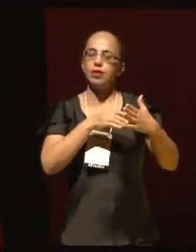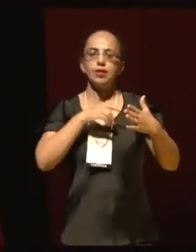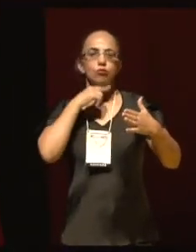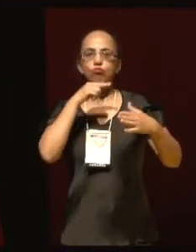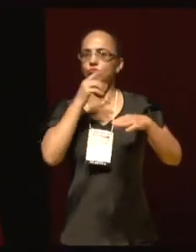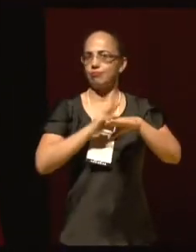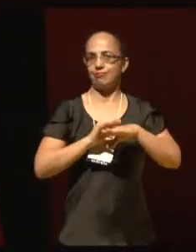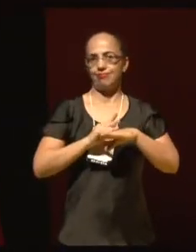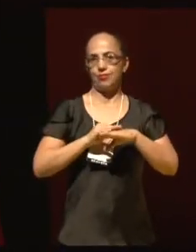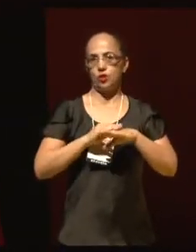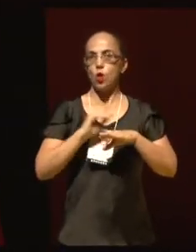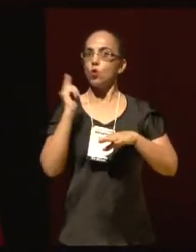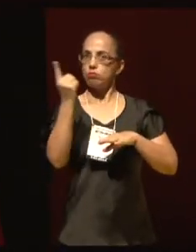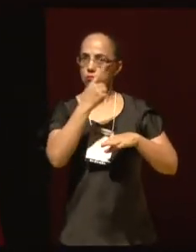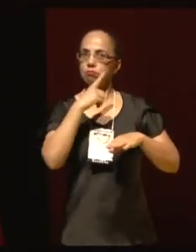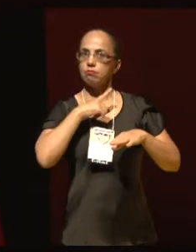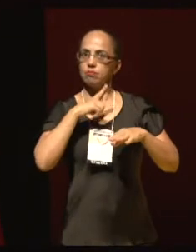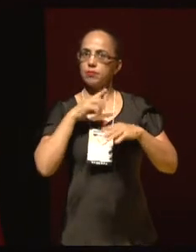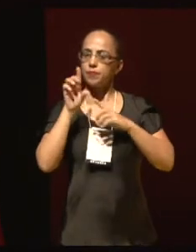que nós temos